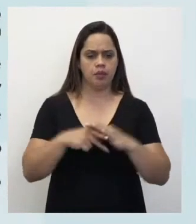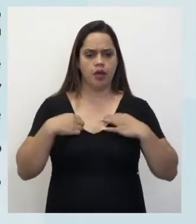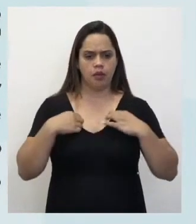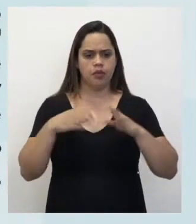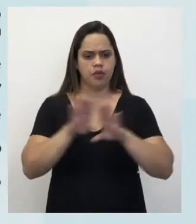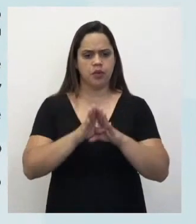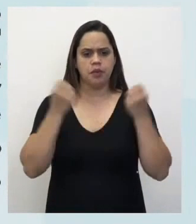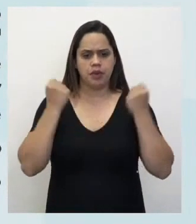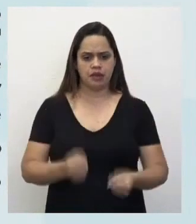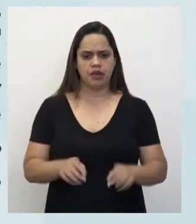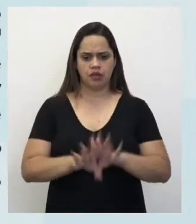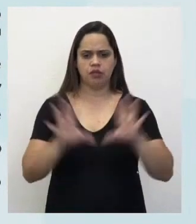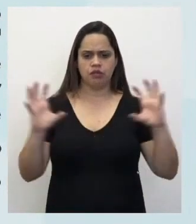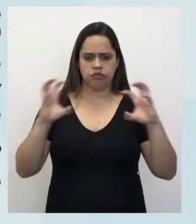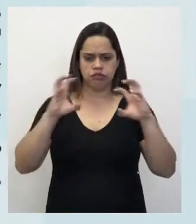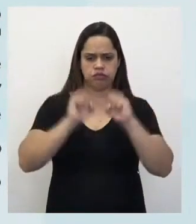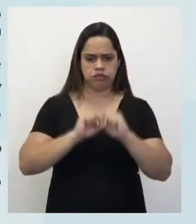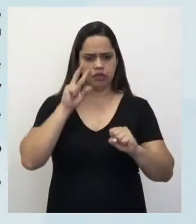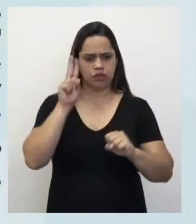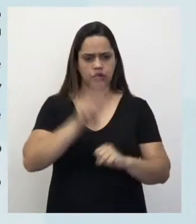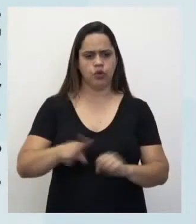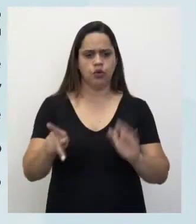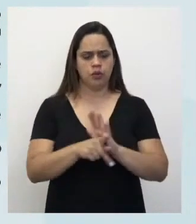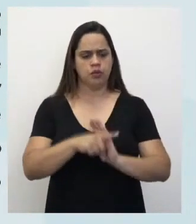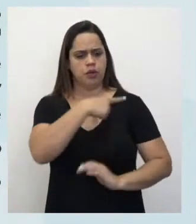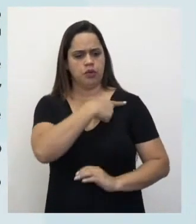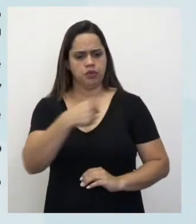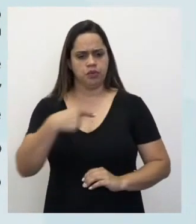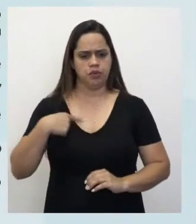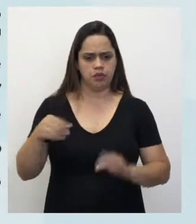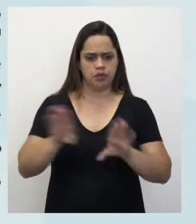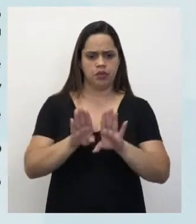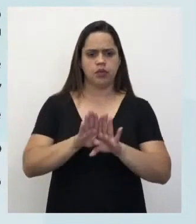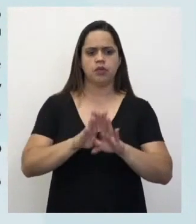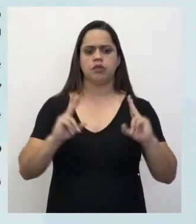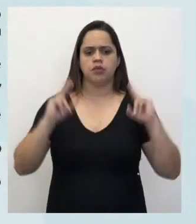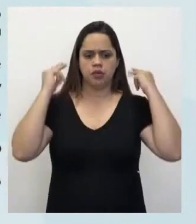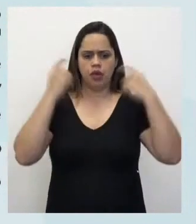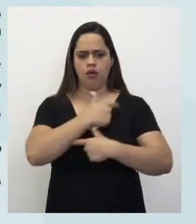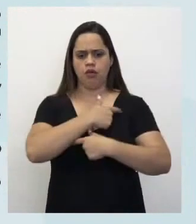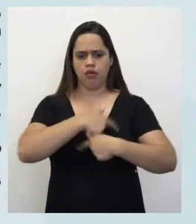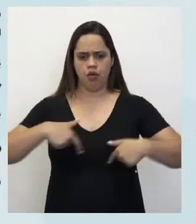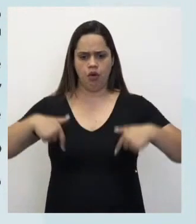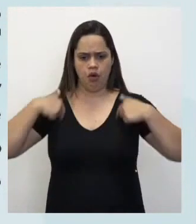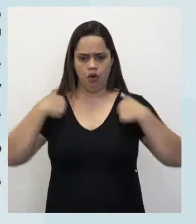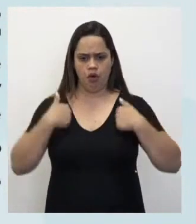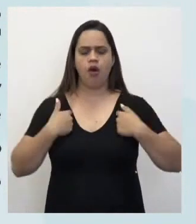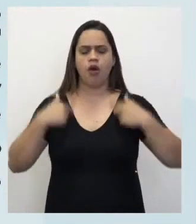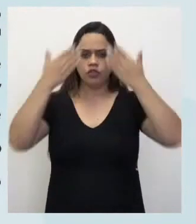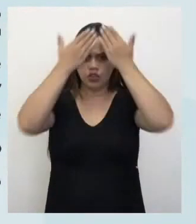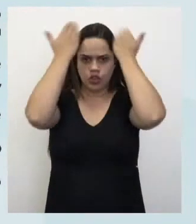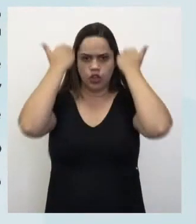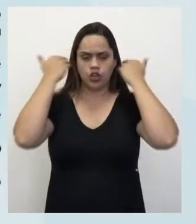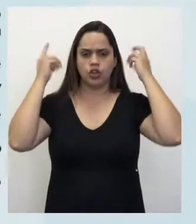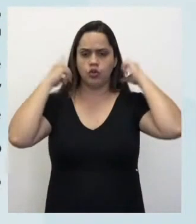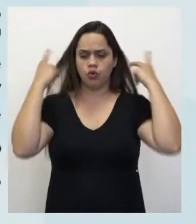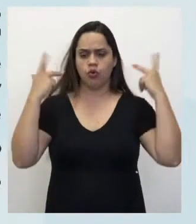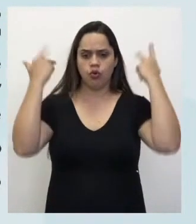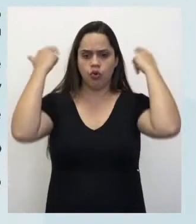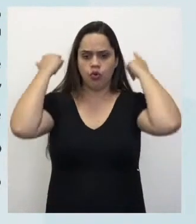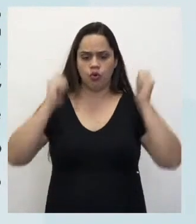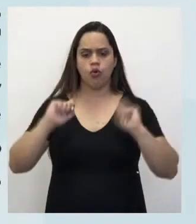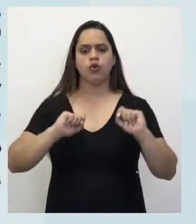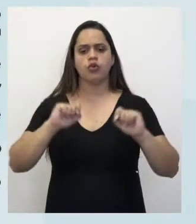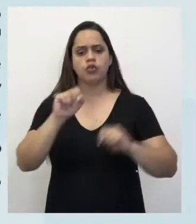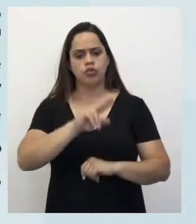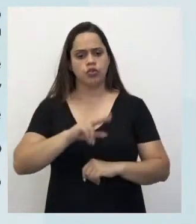e sombrios, com aplicações de rebites metálicos, correntes e cortes de cabelo, com formatos e cores ousadas, numa apologia à